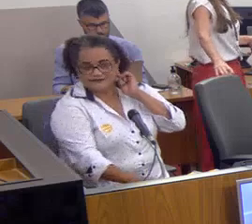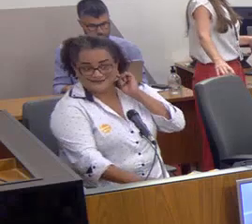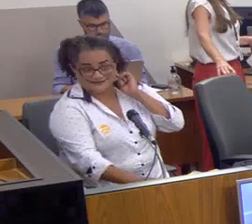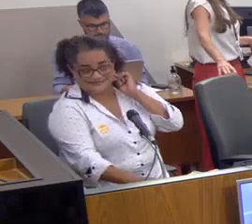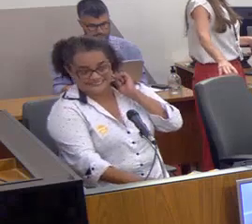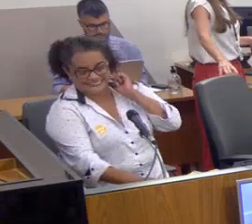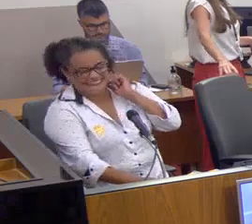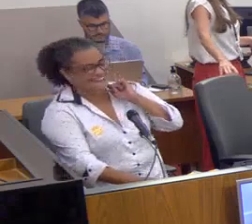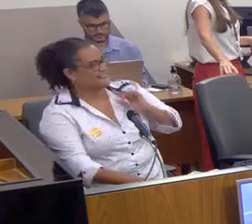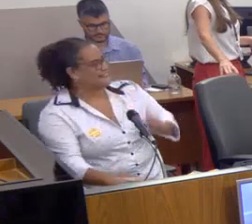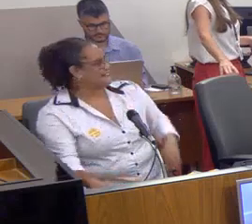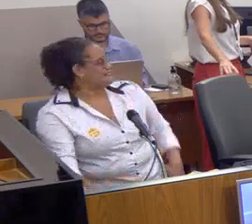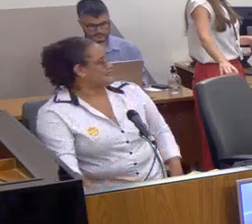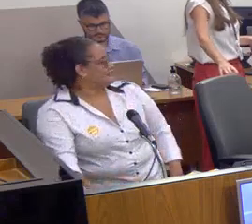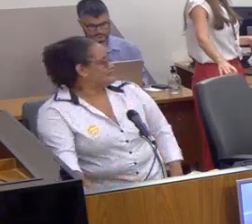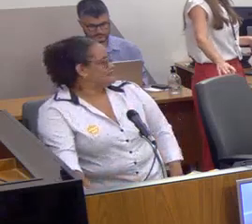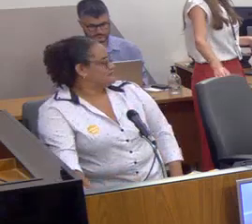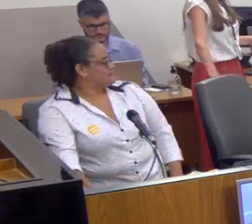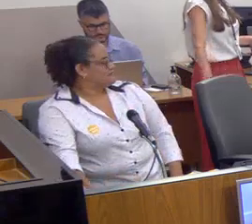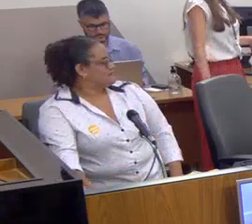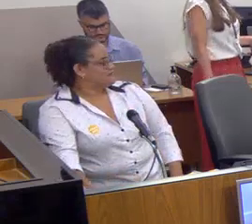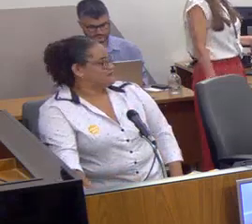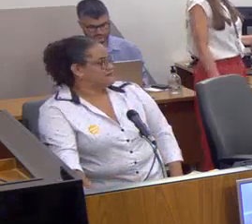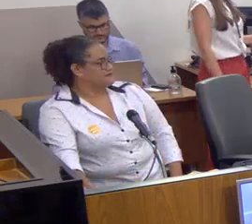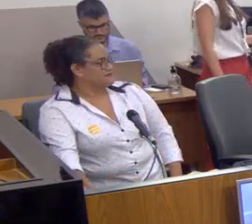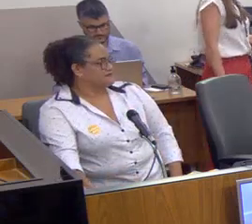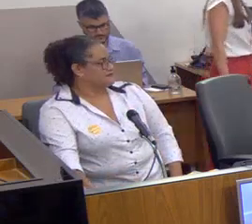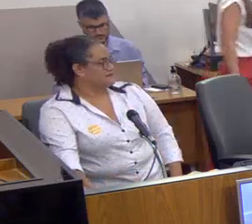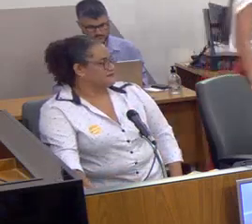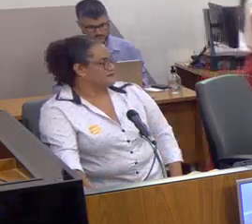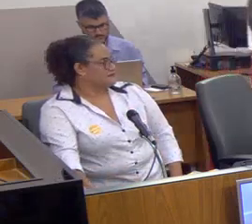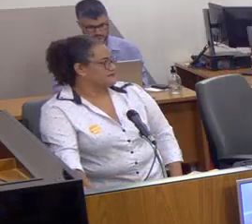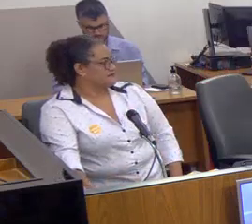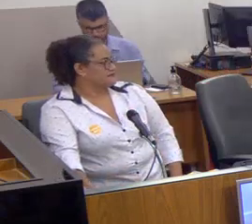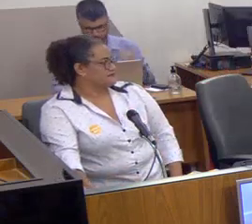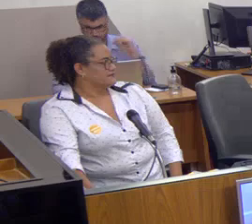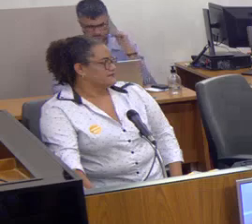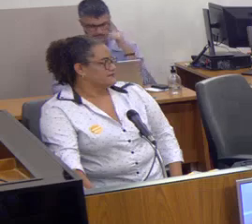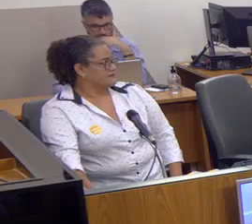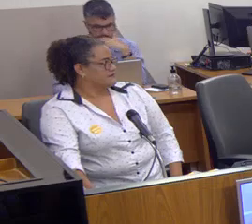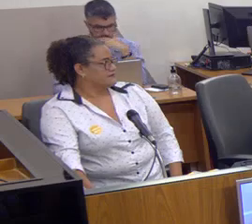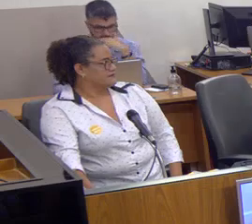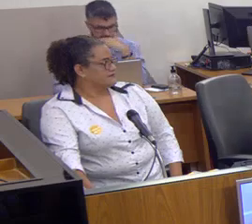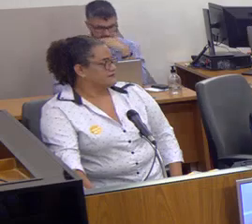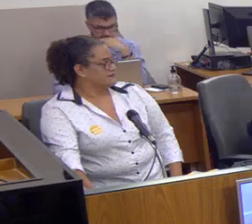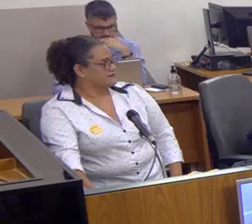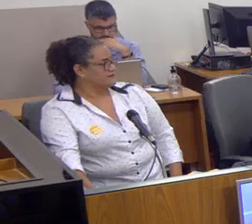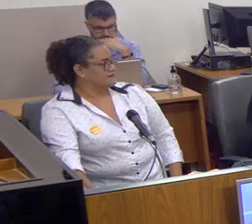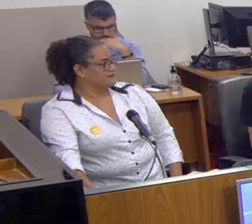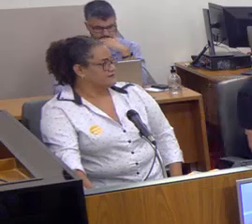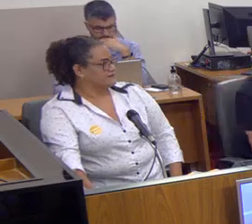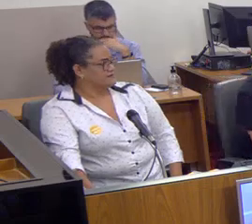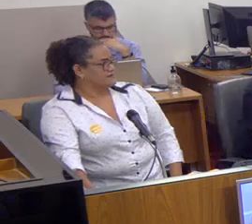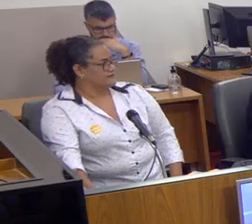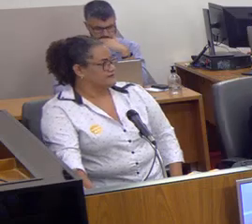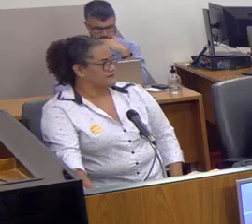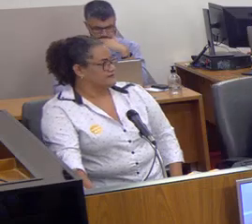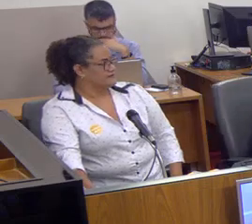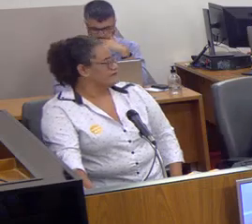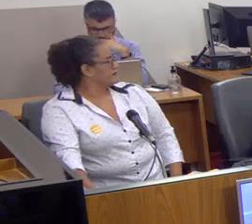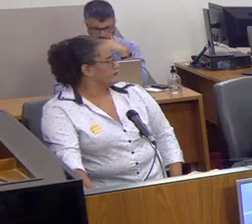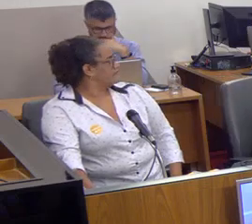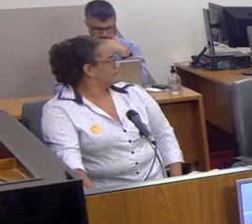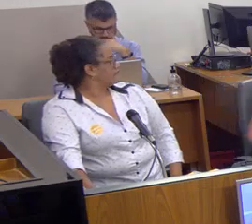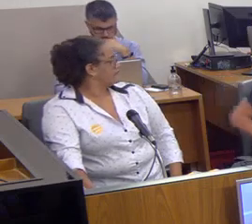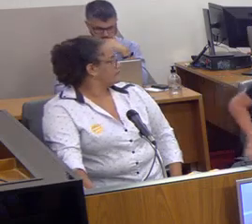e convidamos também para tomar assento à mesa o representante do deputado federal Padre